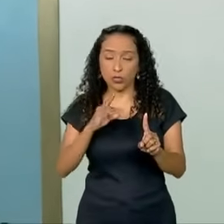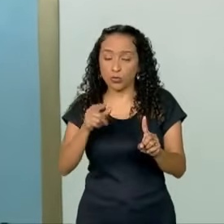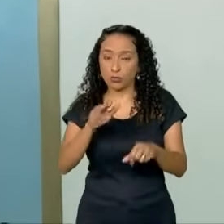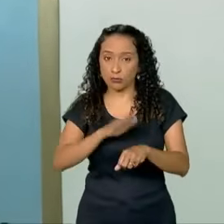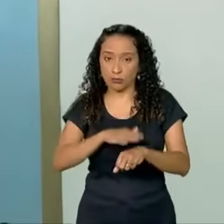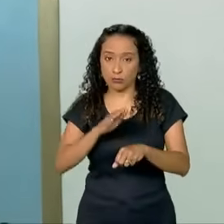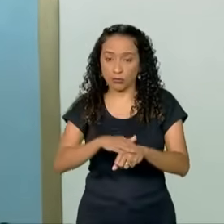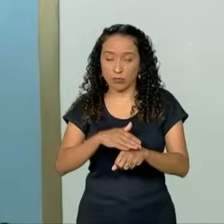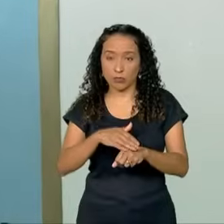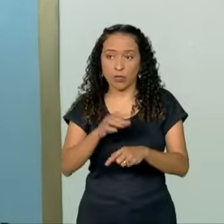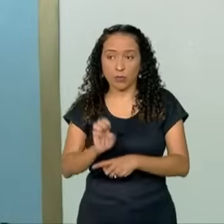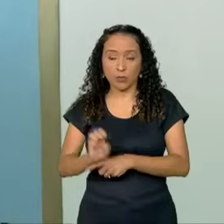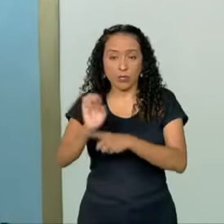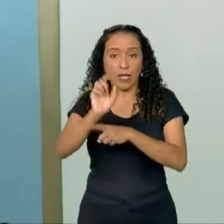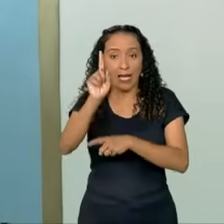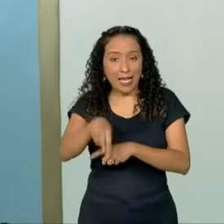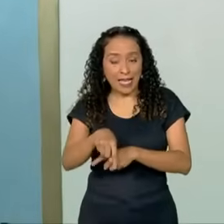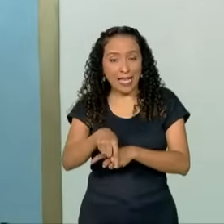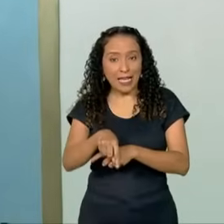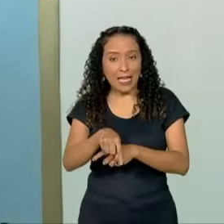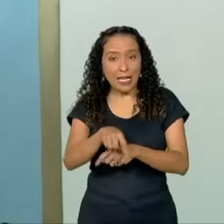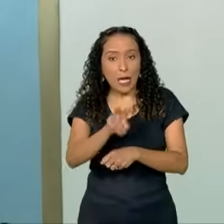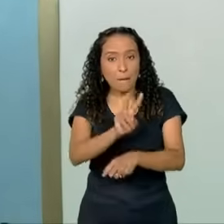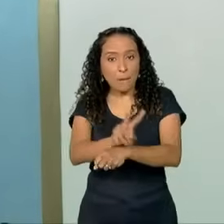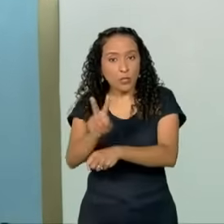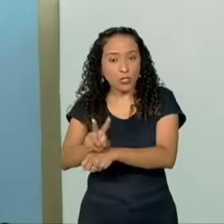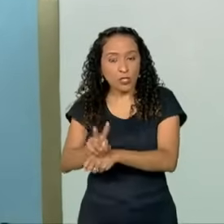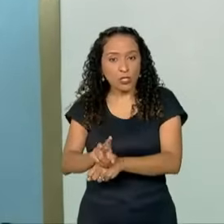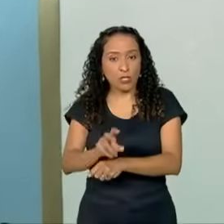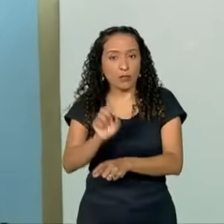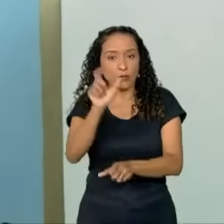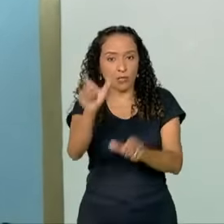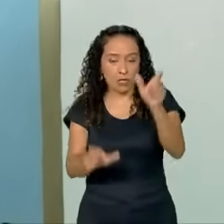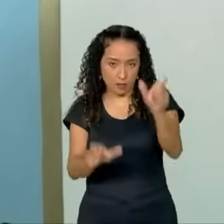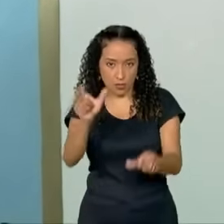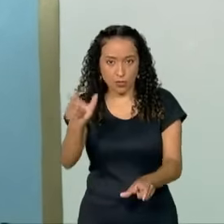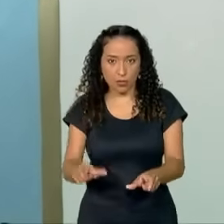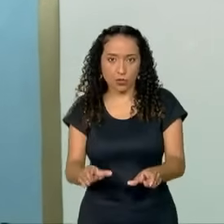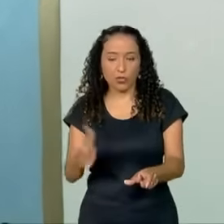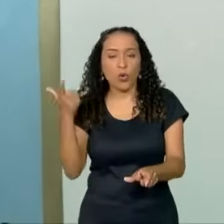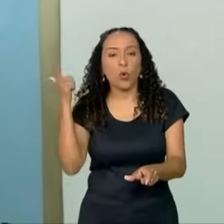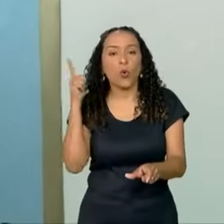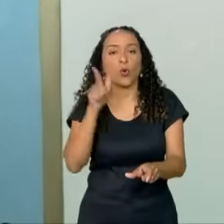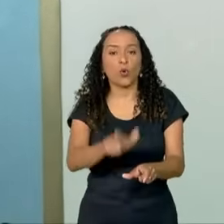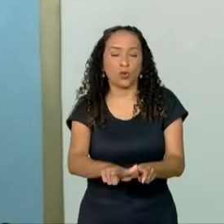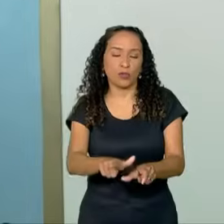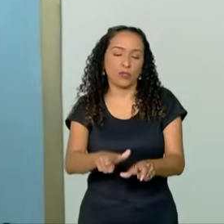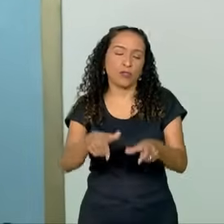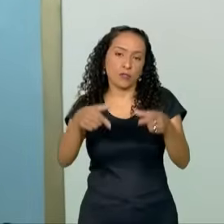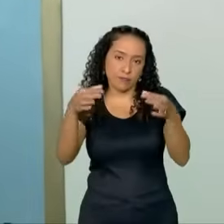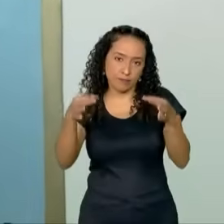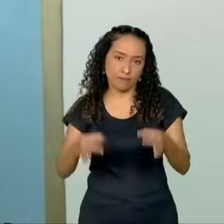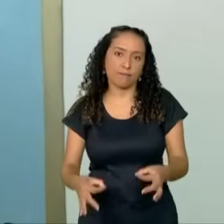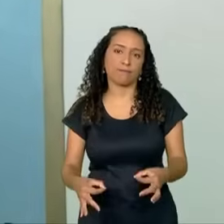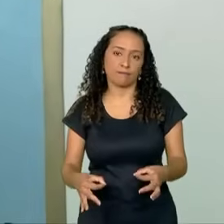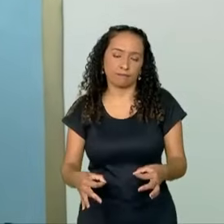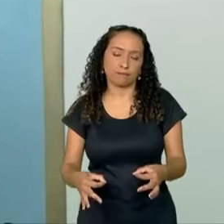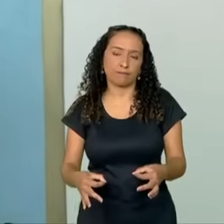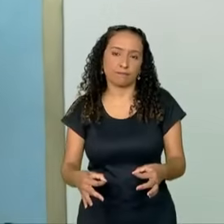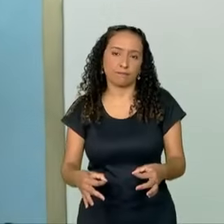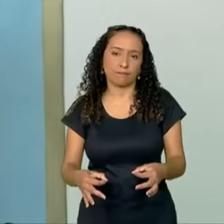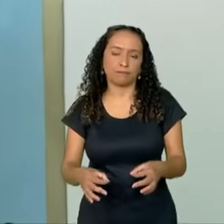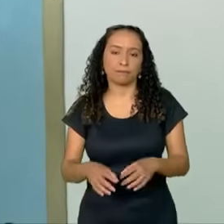do Estado, que é a proteção dos cidadãos, para que isso seja atingido de maneira eficiente